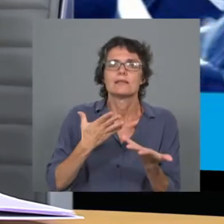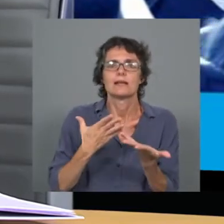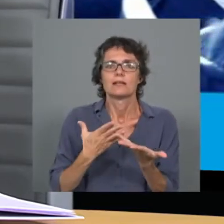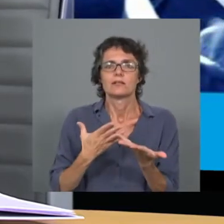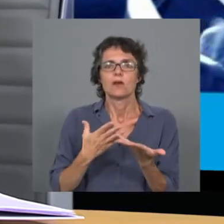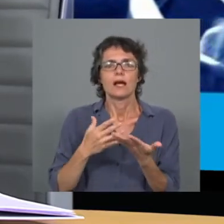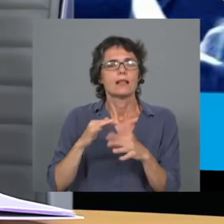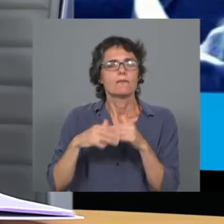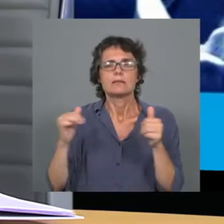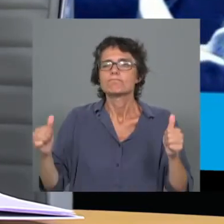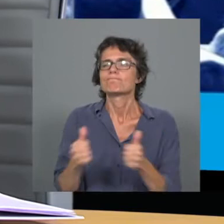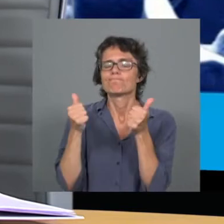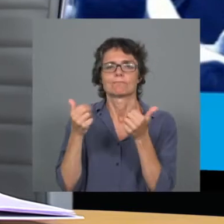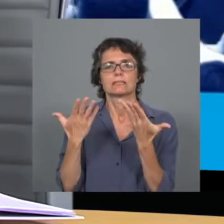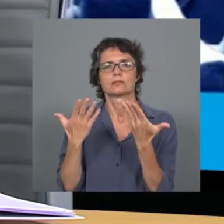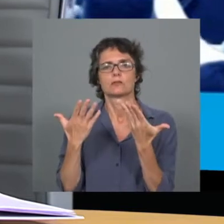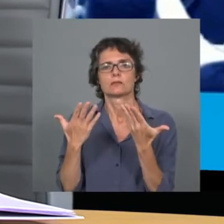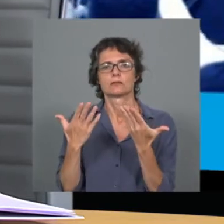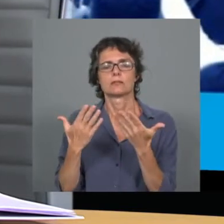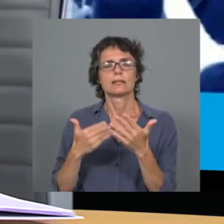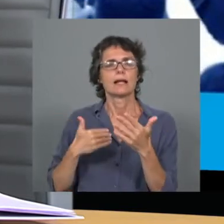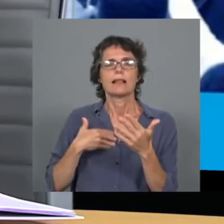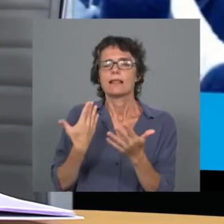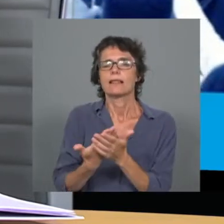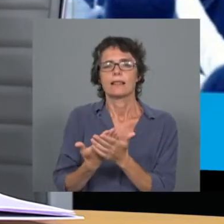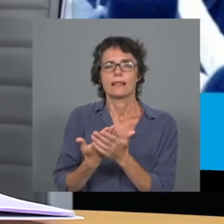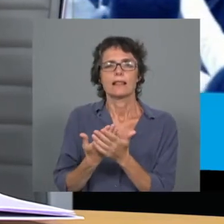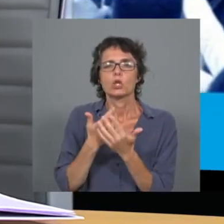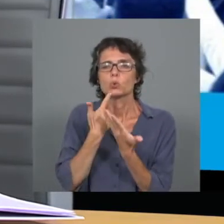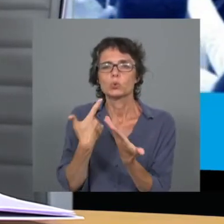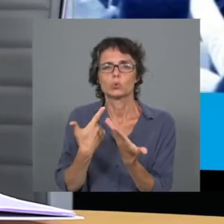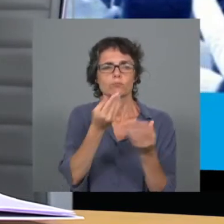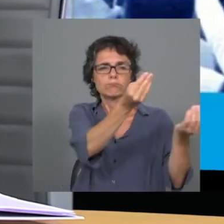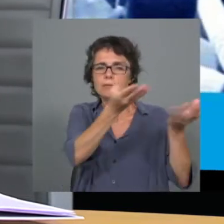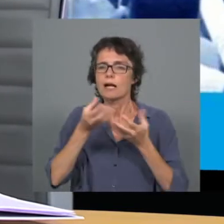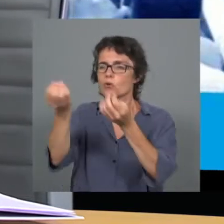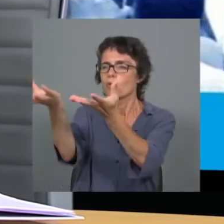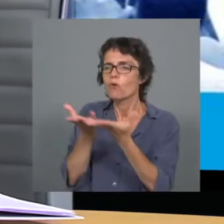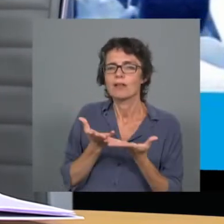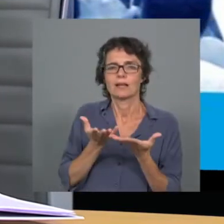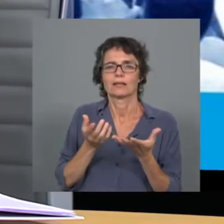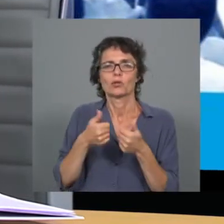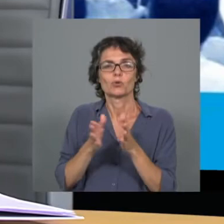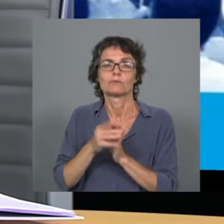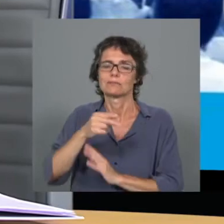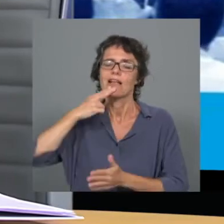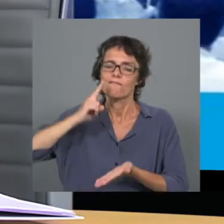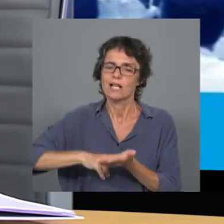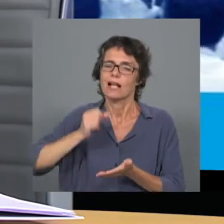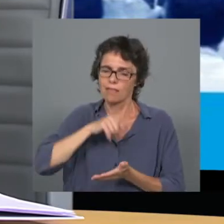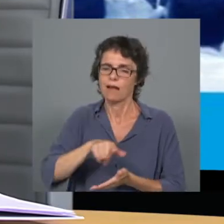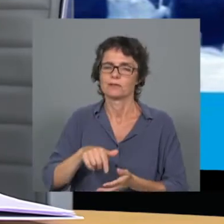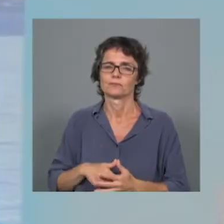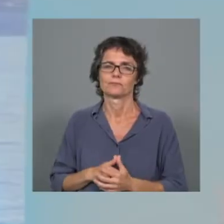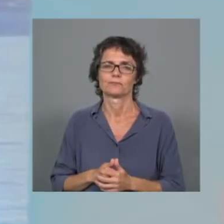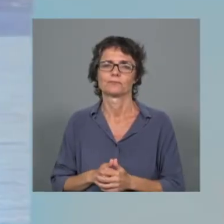melhor possível e de receber e de acolher o melhor possível todos os que vierem, é uma realidade ao dia de hoje. E